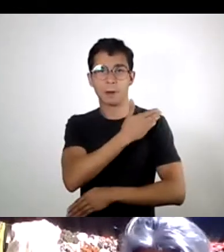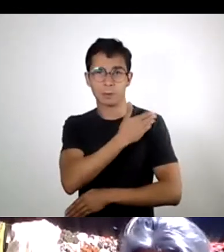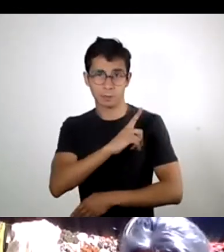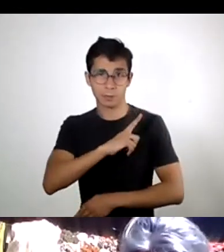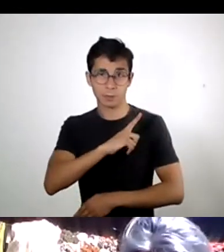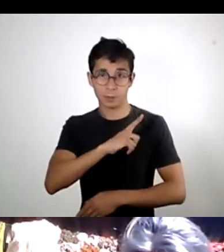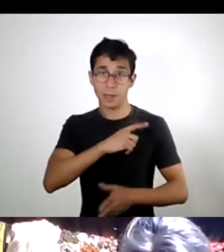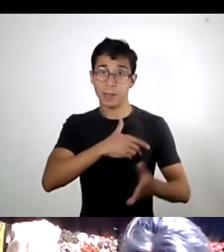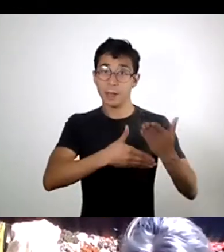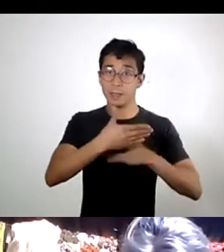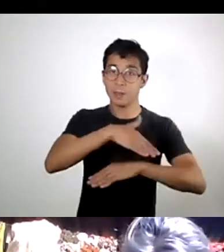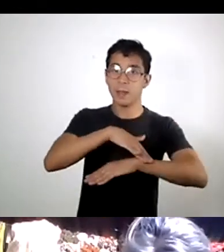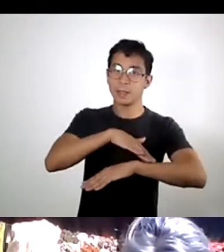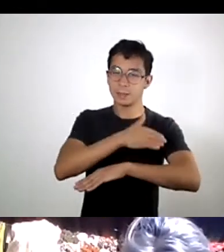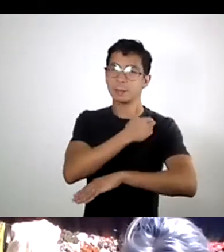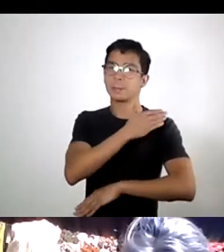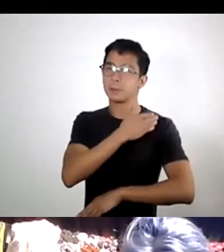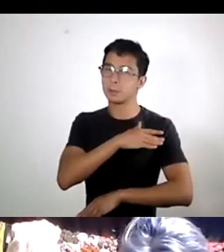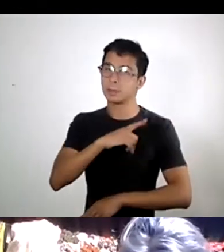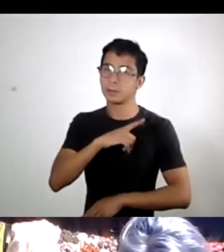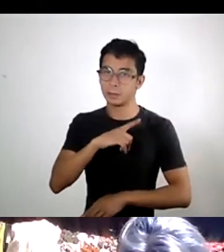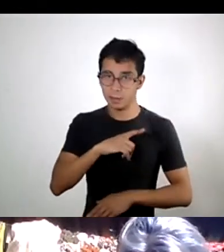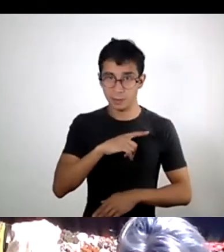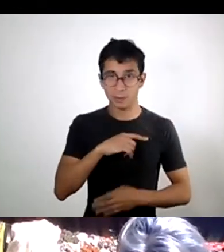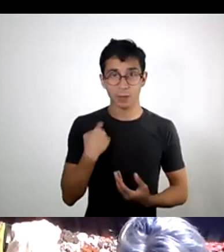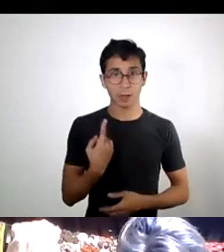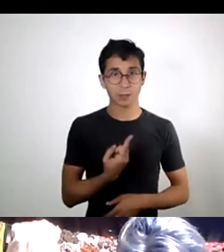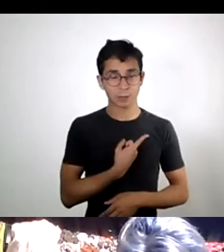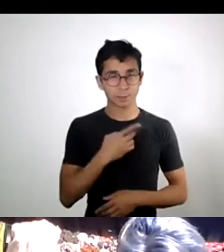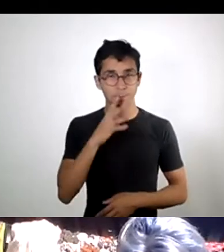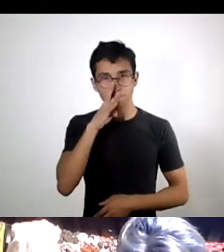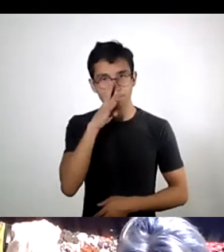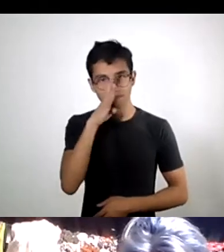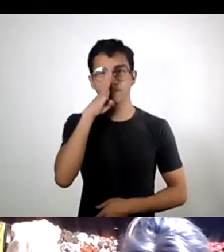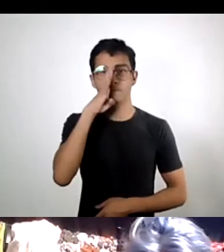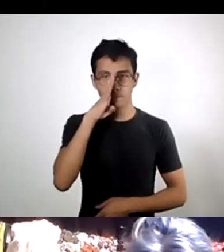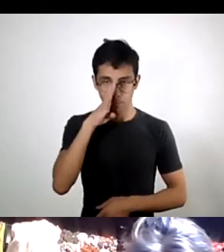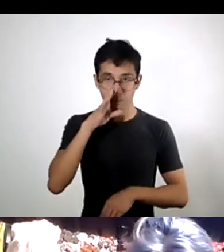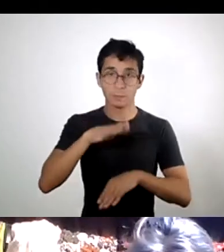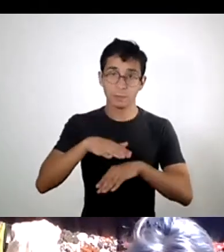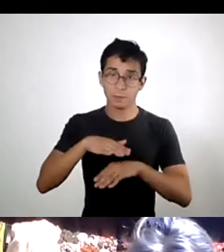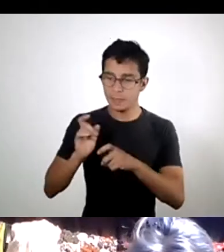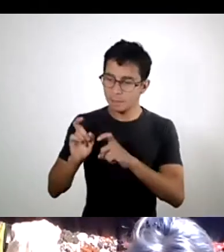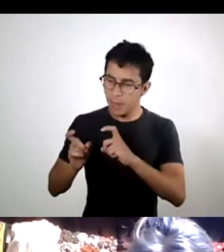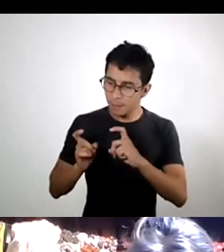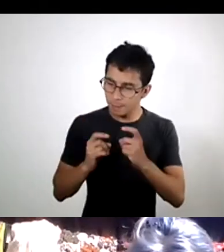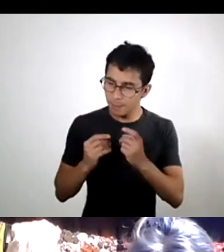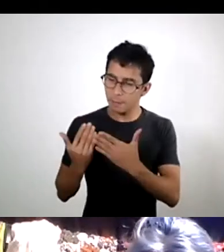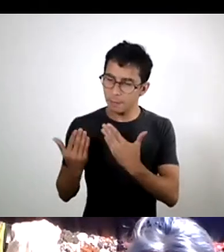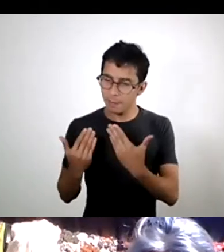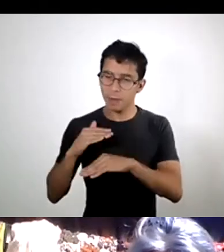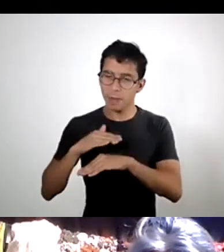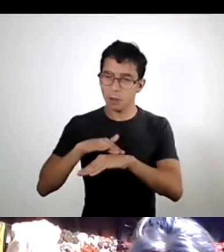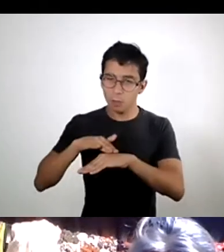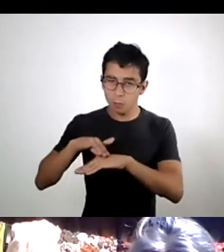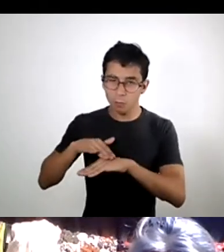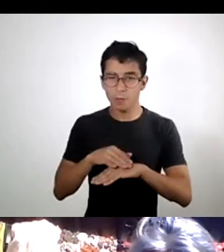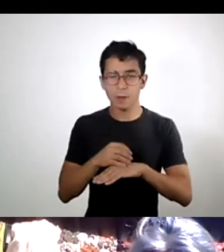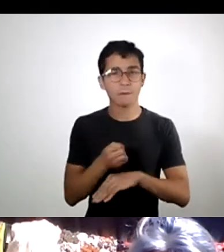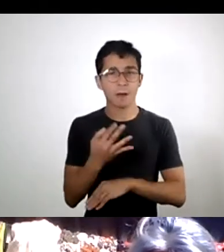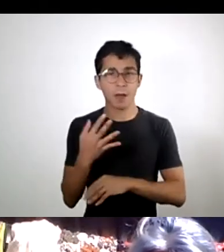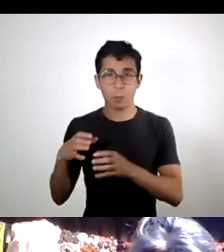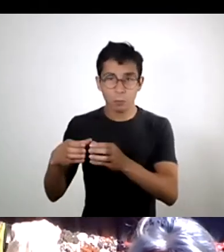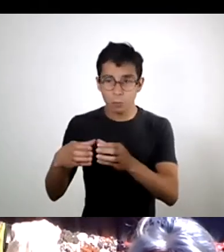relações raciais, né? Então, nós fizemos várias reuniões, né, dentro das